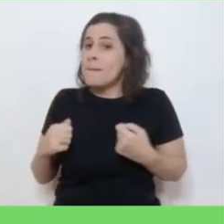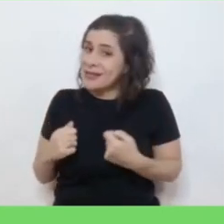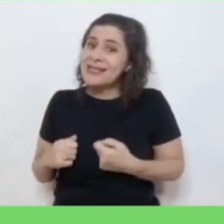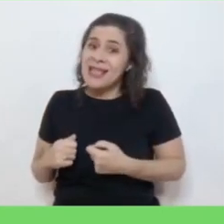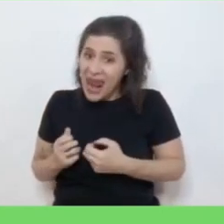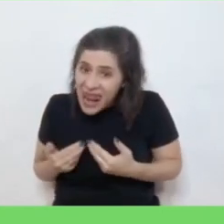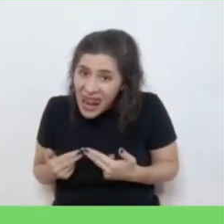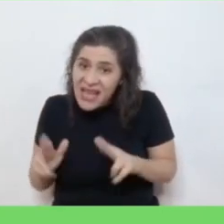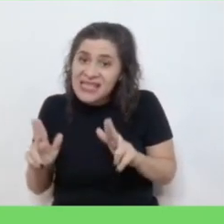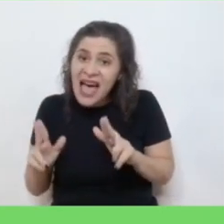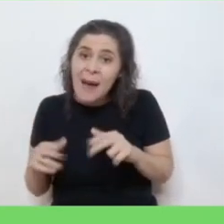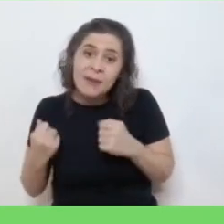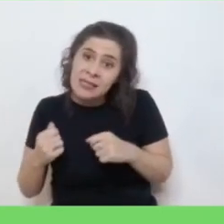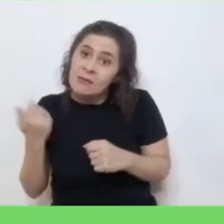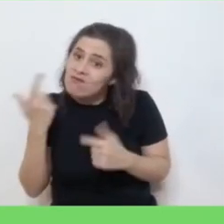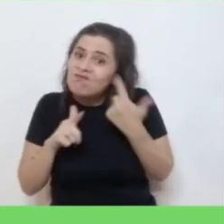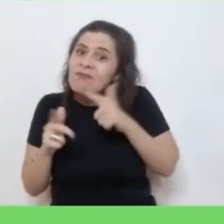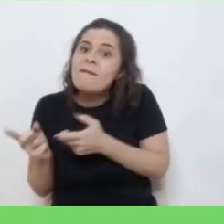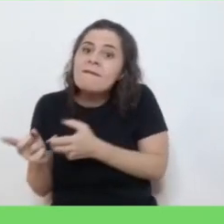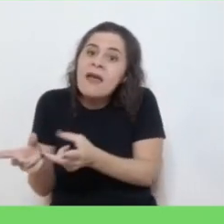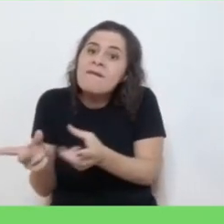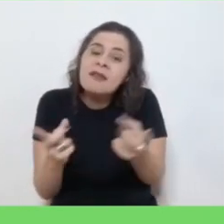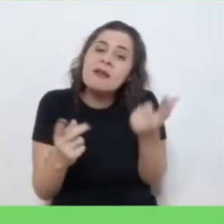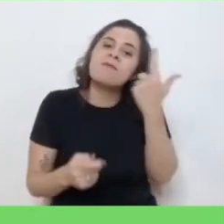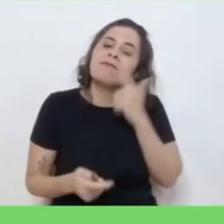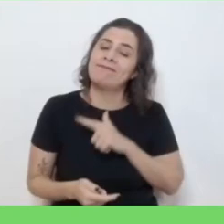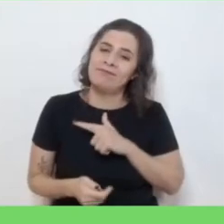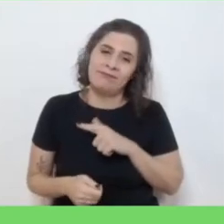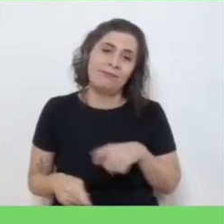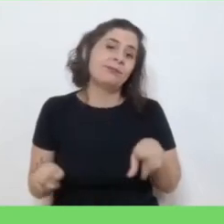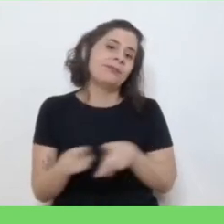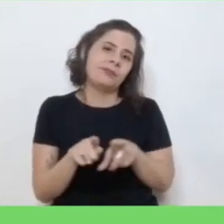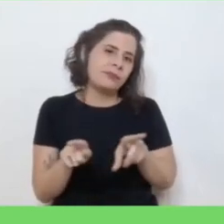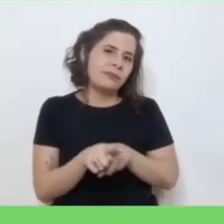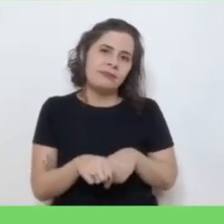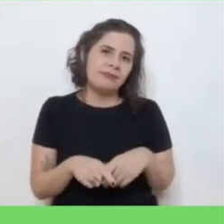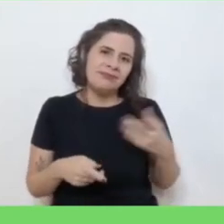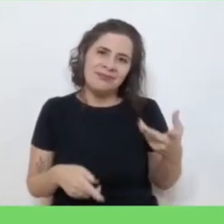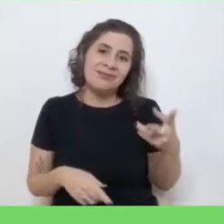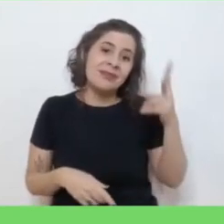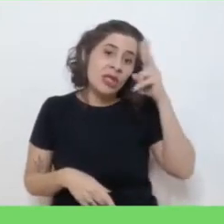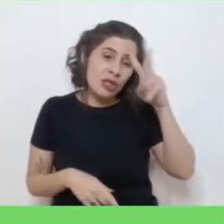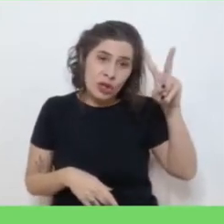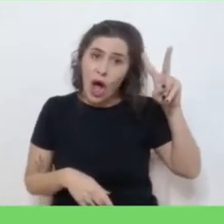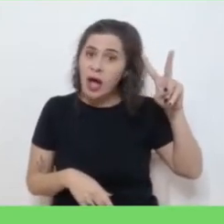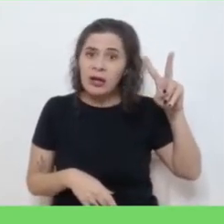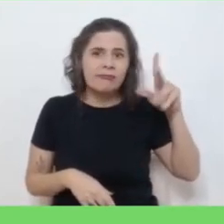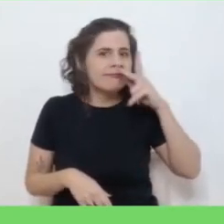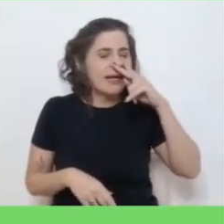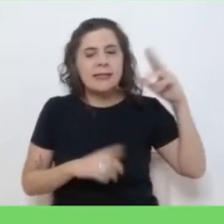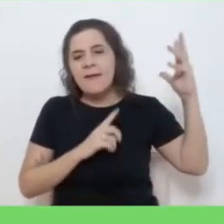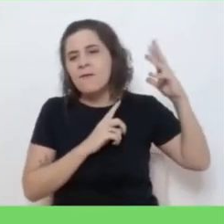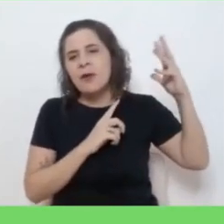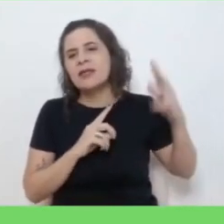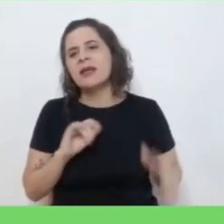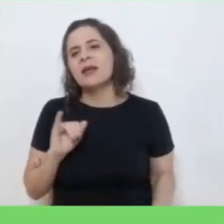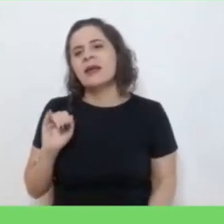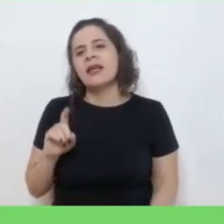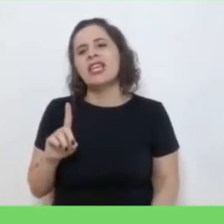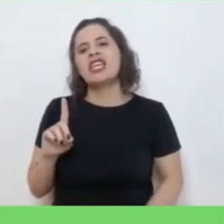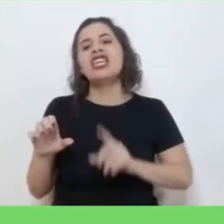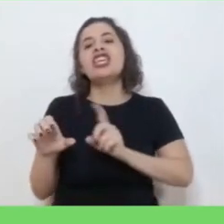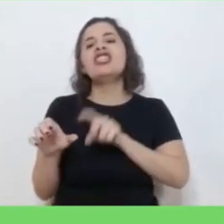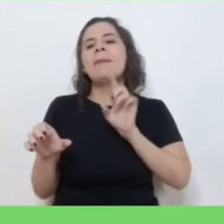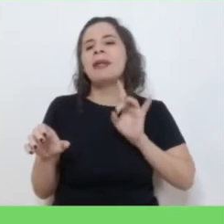para o jogo performar. E mais do que isso, as stores, elas não favorecem os indies, não favorecem os jogos independentes, os